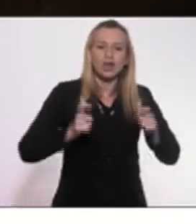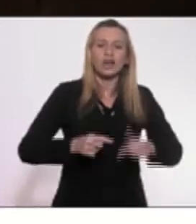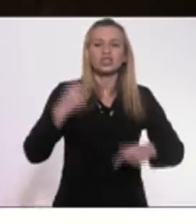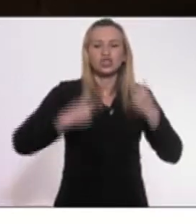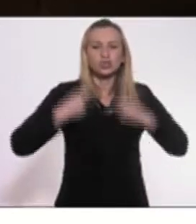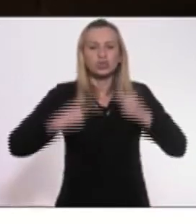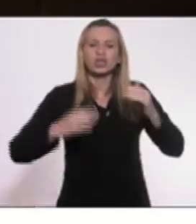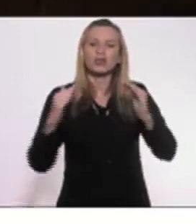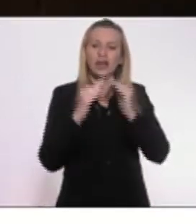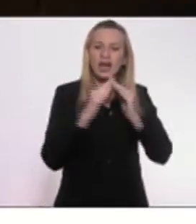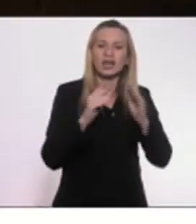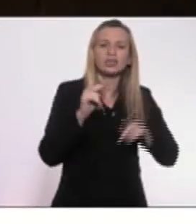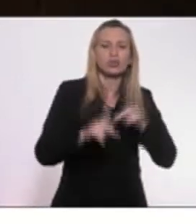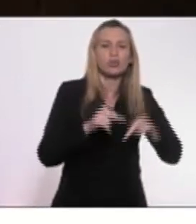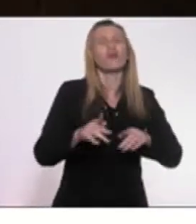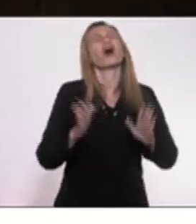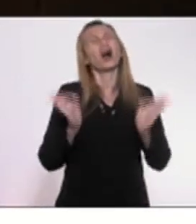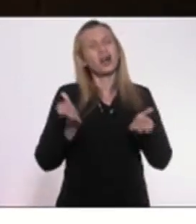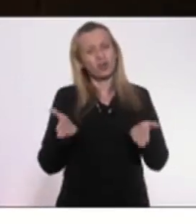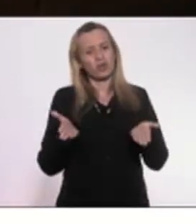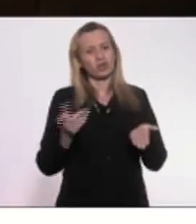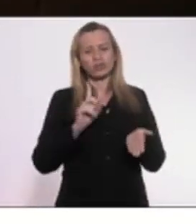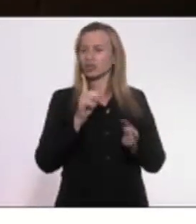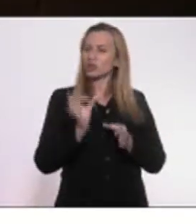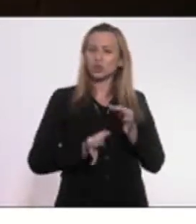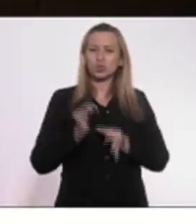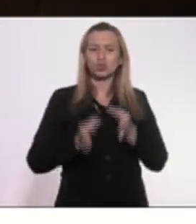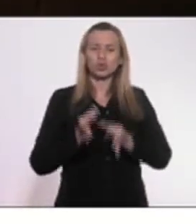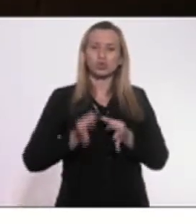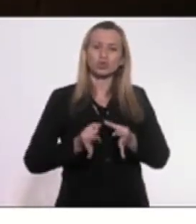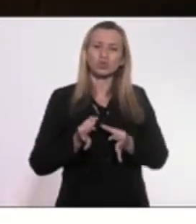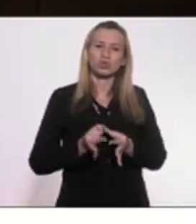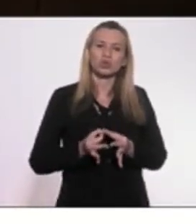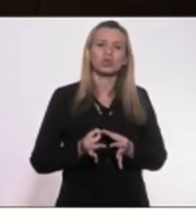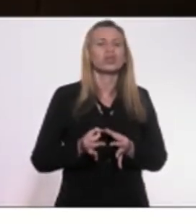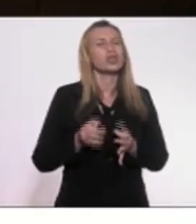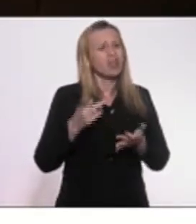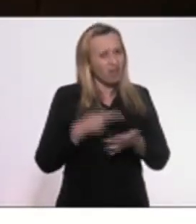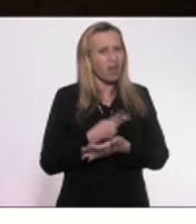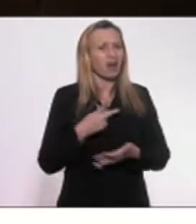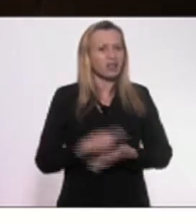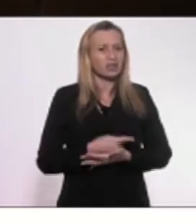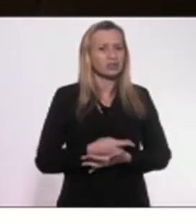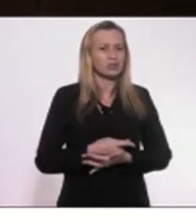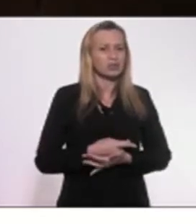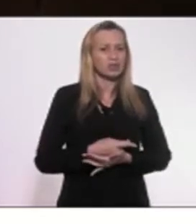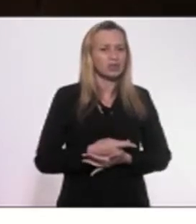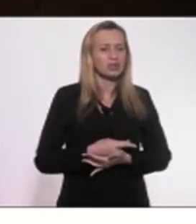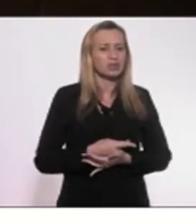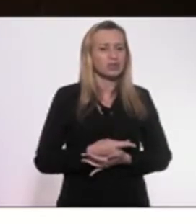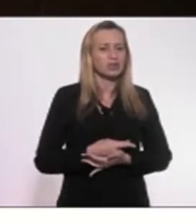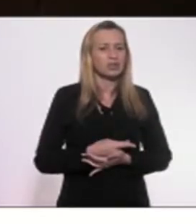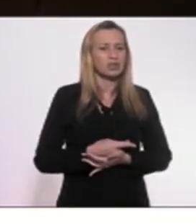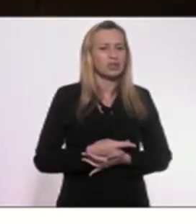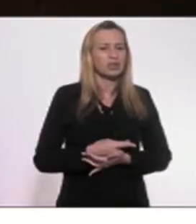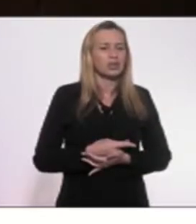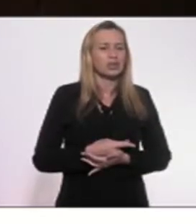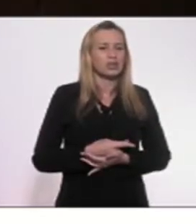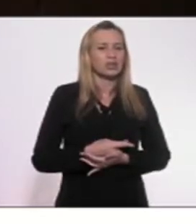discussão, a casa do povo. Agora, o que não é justo, o que é uma covardia parlamentar,